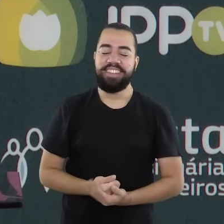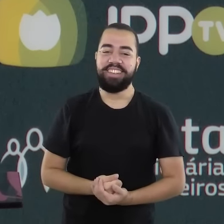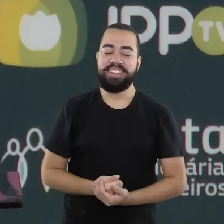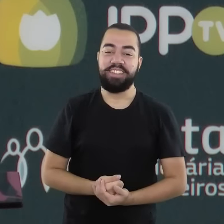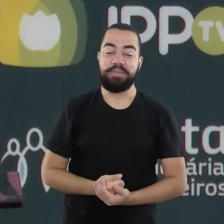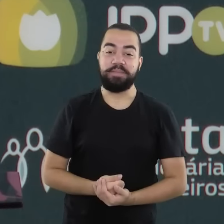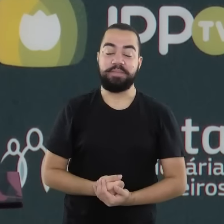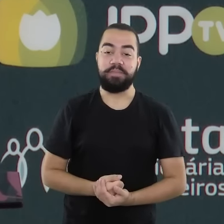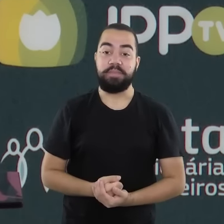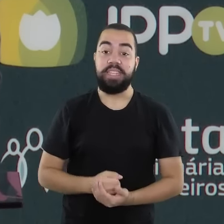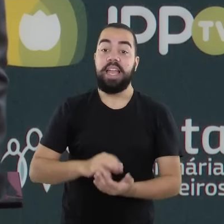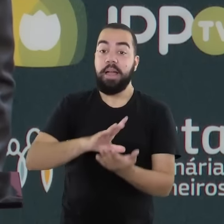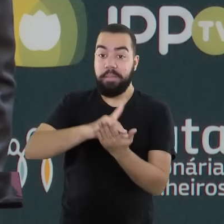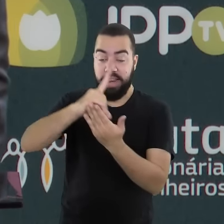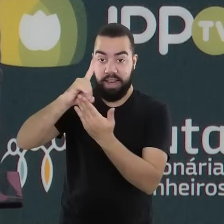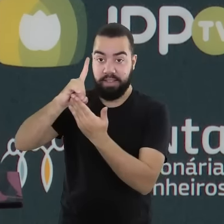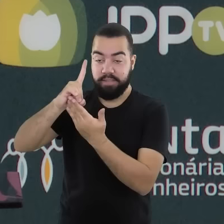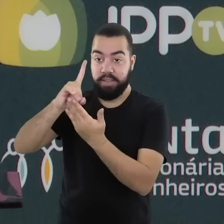A palavra conversão